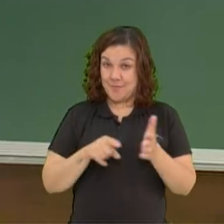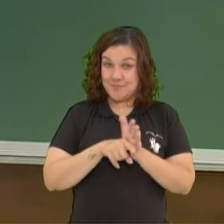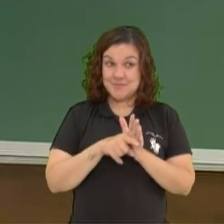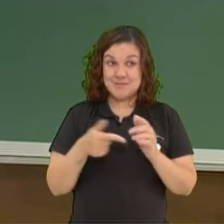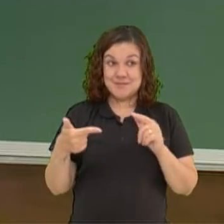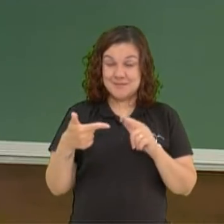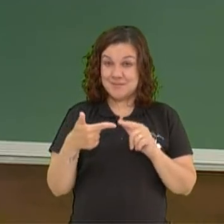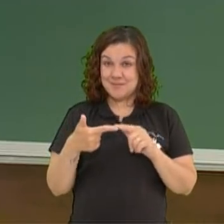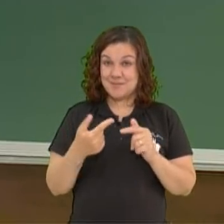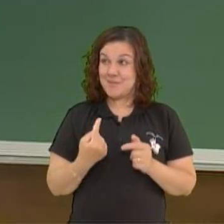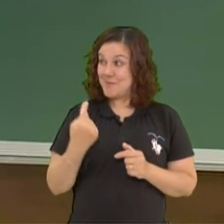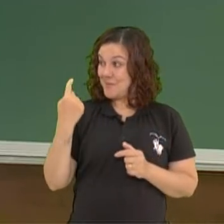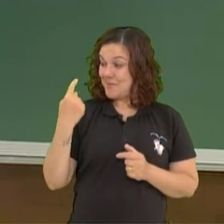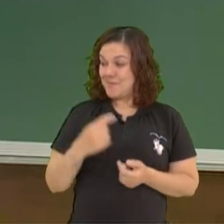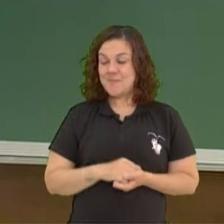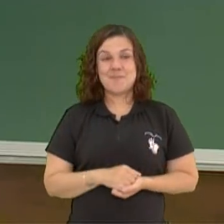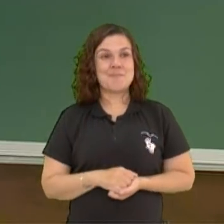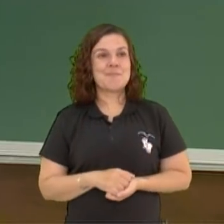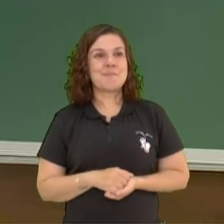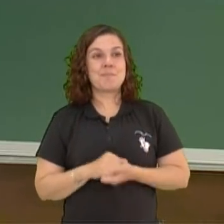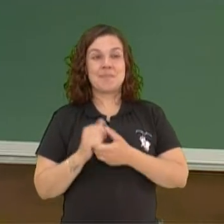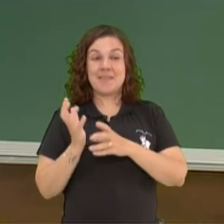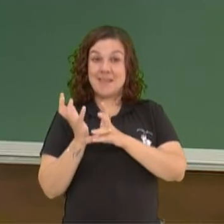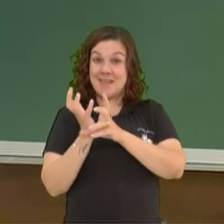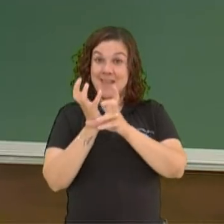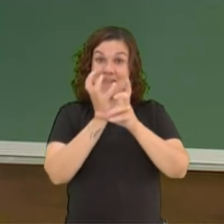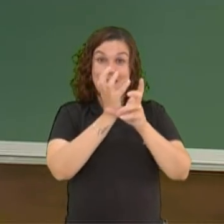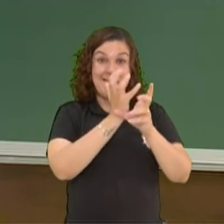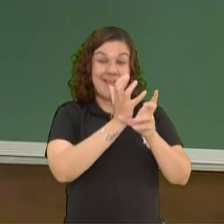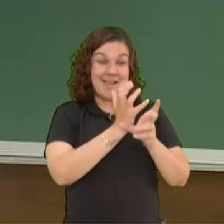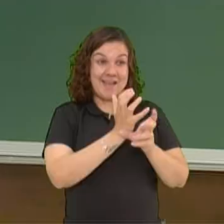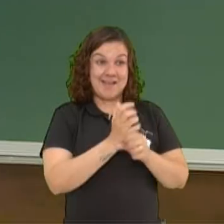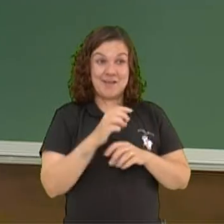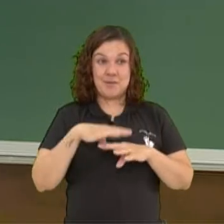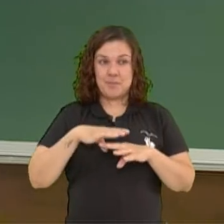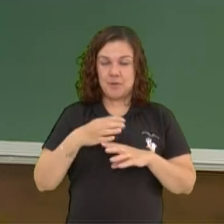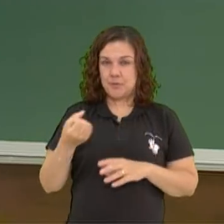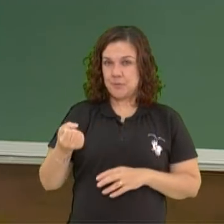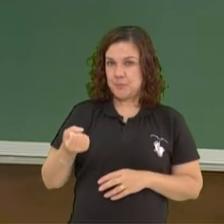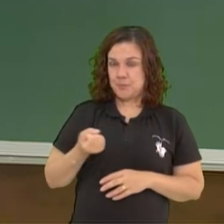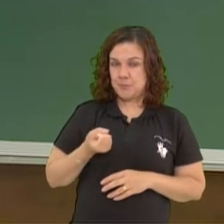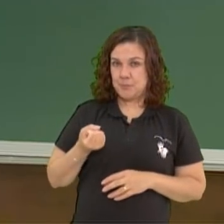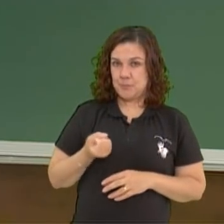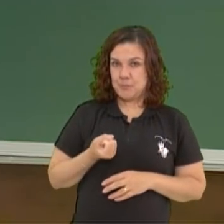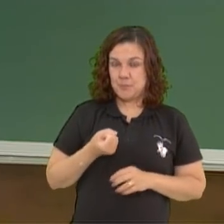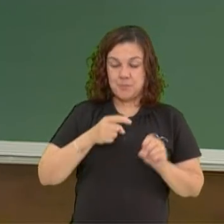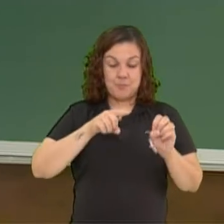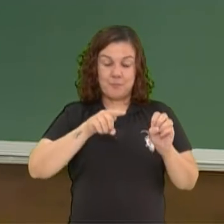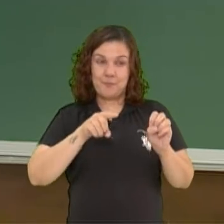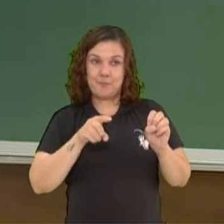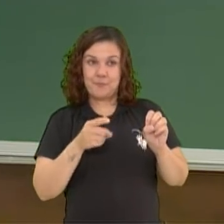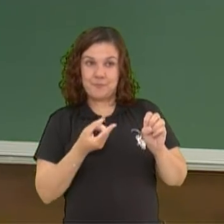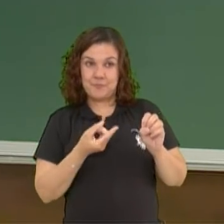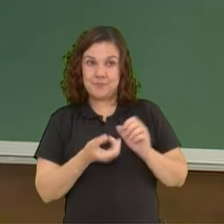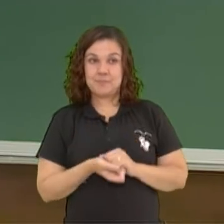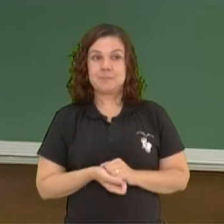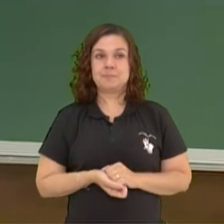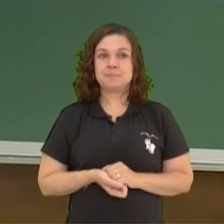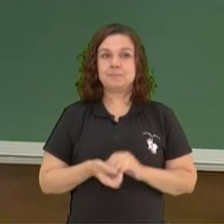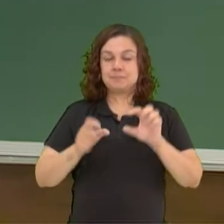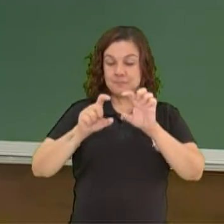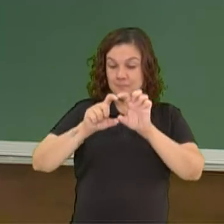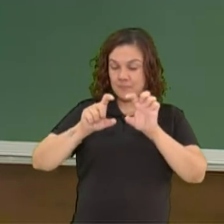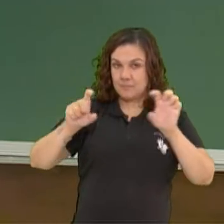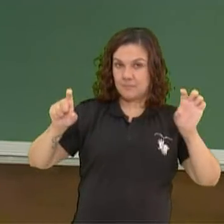mais um pouquinho? O que vocês acham? Calcule, olha só, o número na forma decimal, ali ó, o número na forma